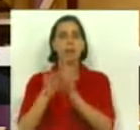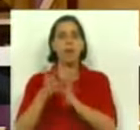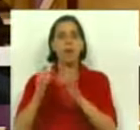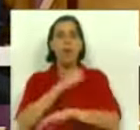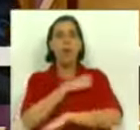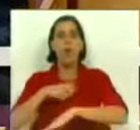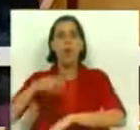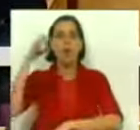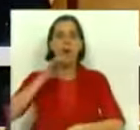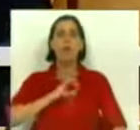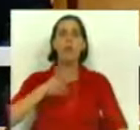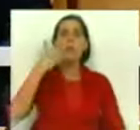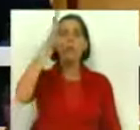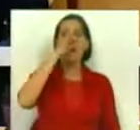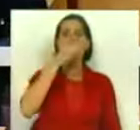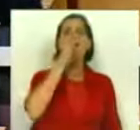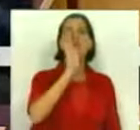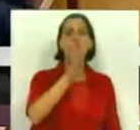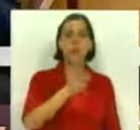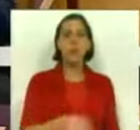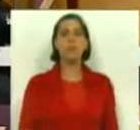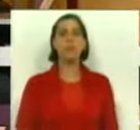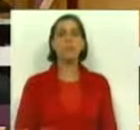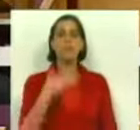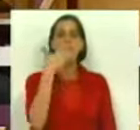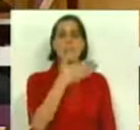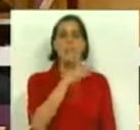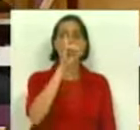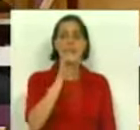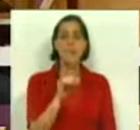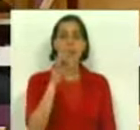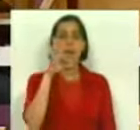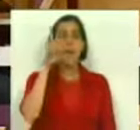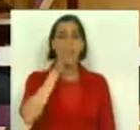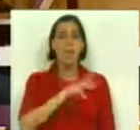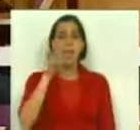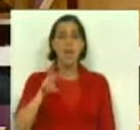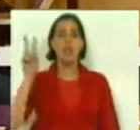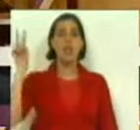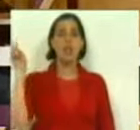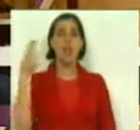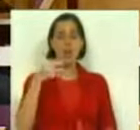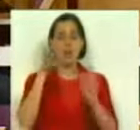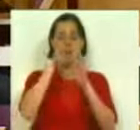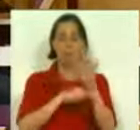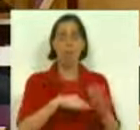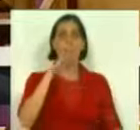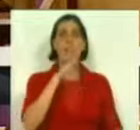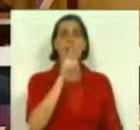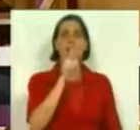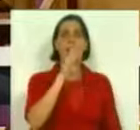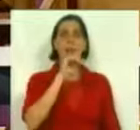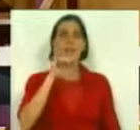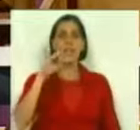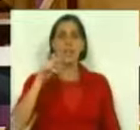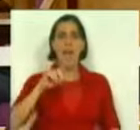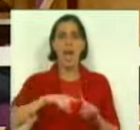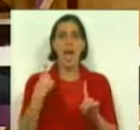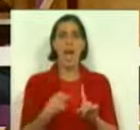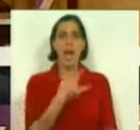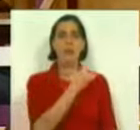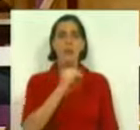urbana. O Sr. Primeiro-Ministro já o falou. São 160 milhões de euros do programa Jéssica no ano